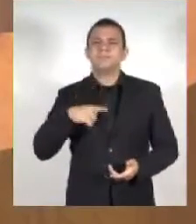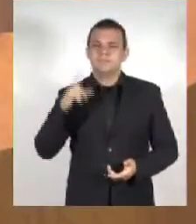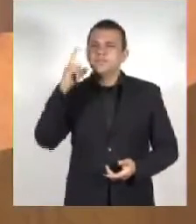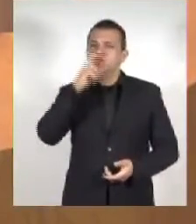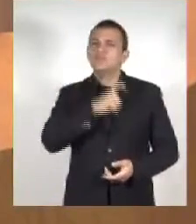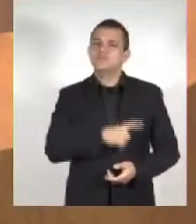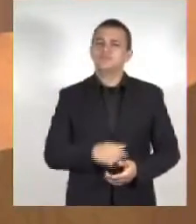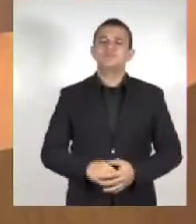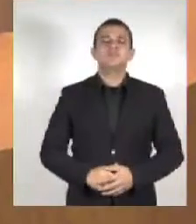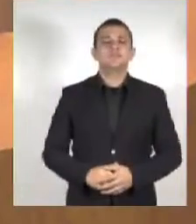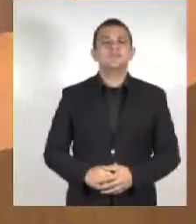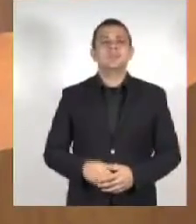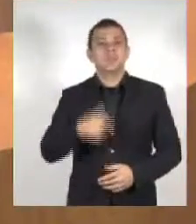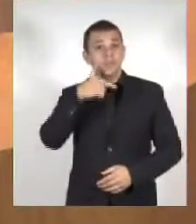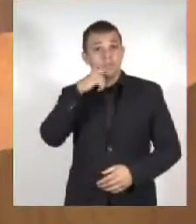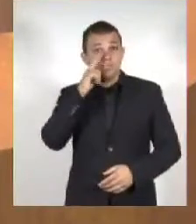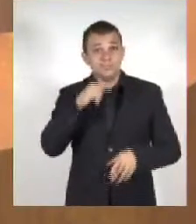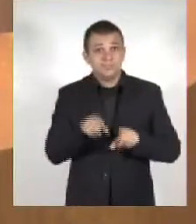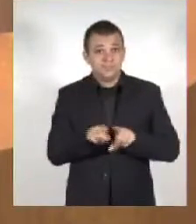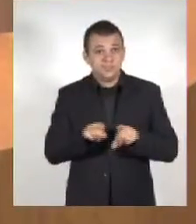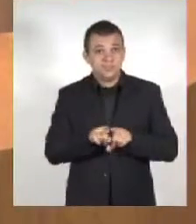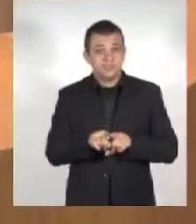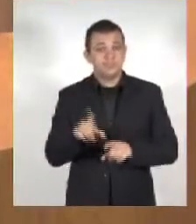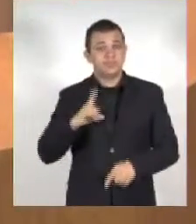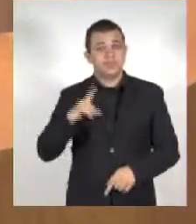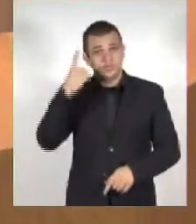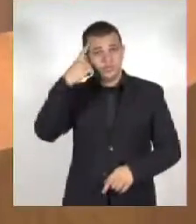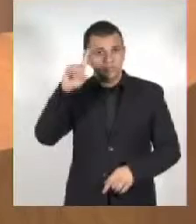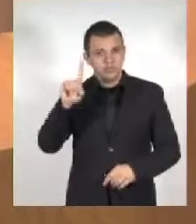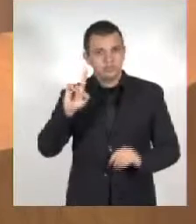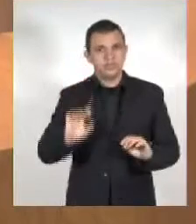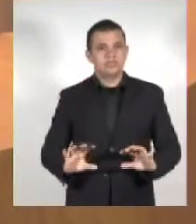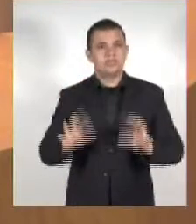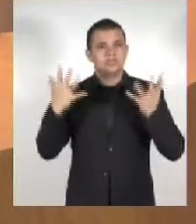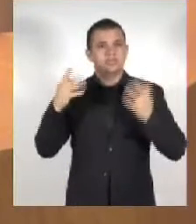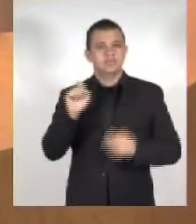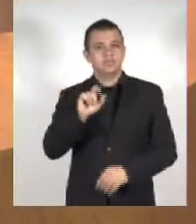dificuldades. Ontem, no mesmo dia de aniversário de São Luís,